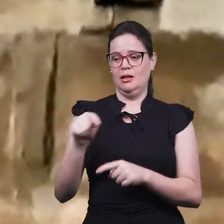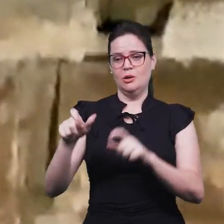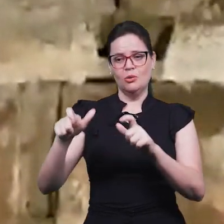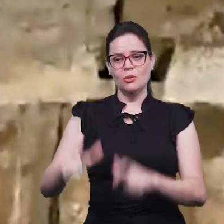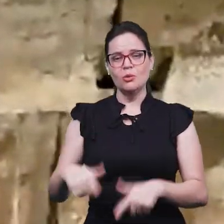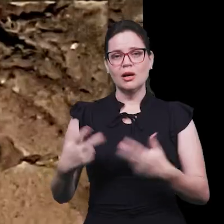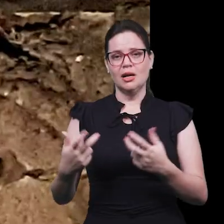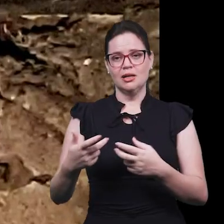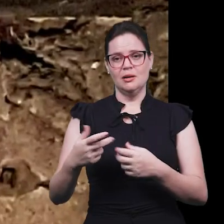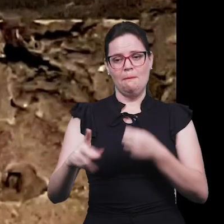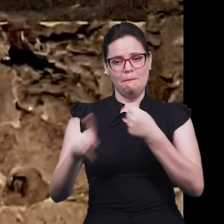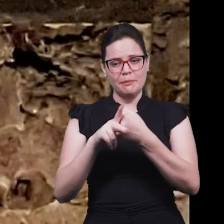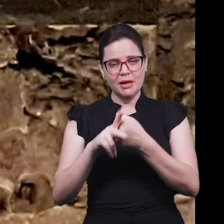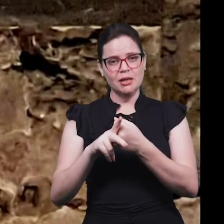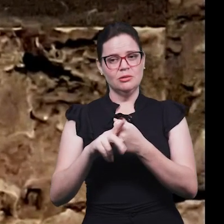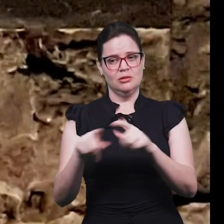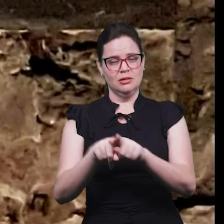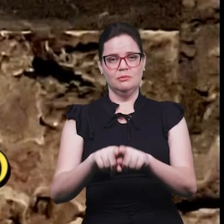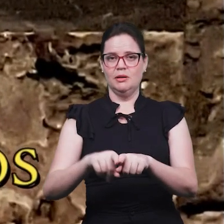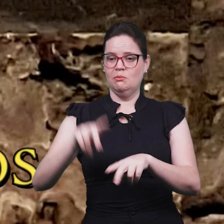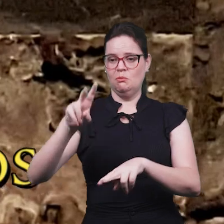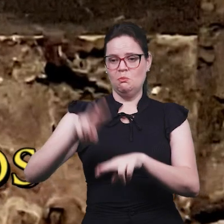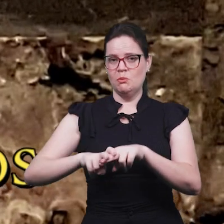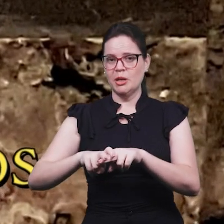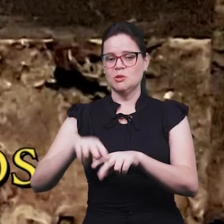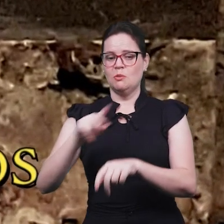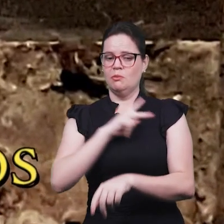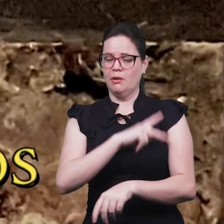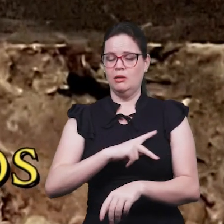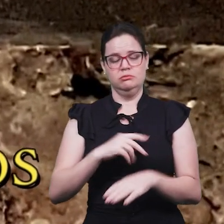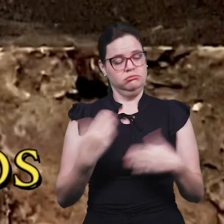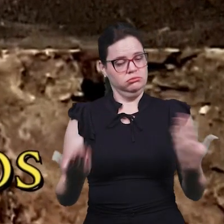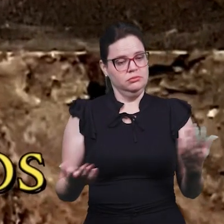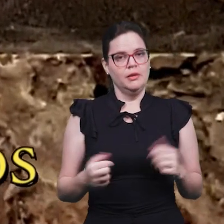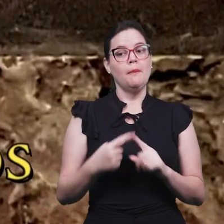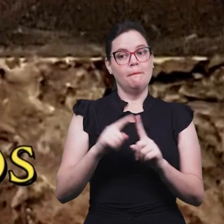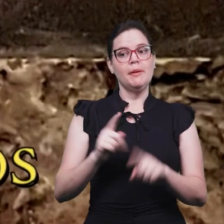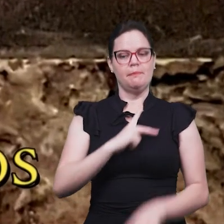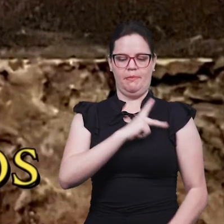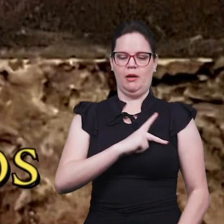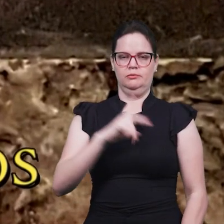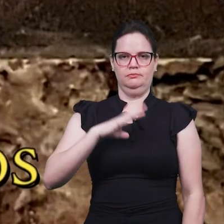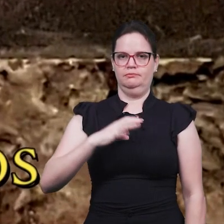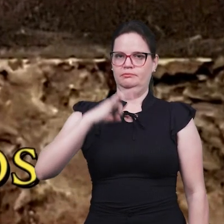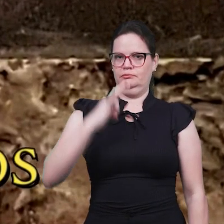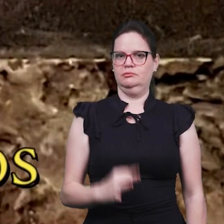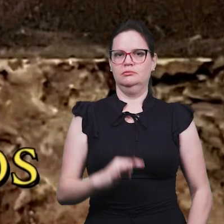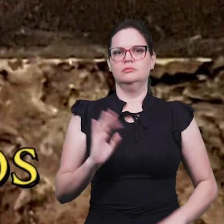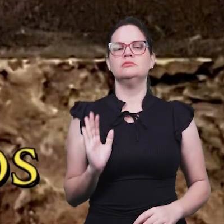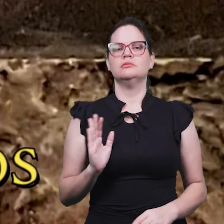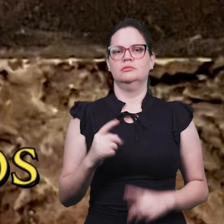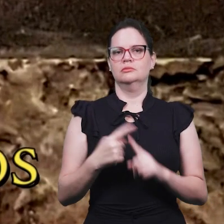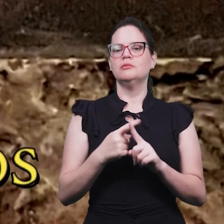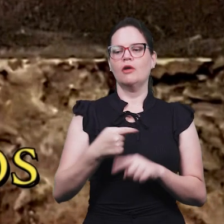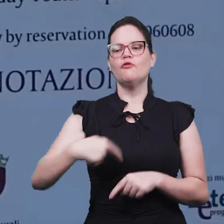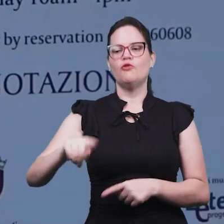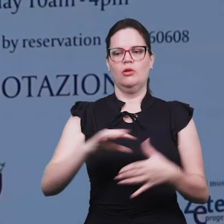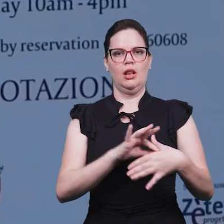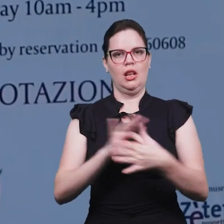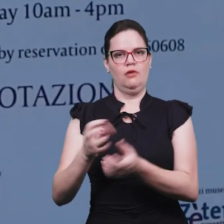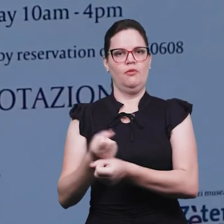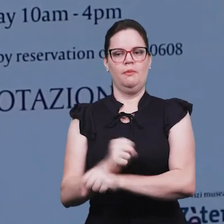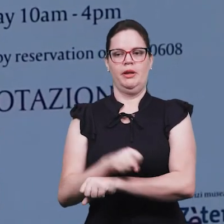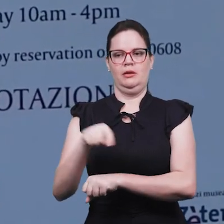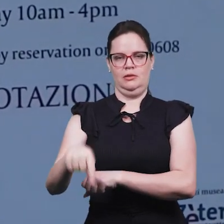prisão de Pedro e Paulo. Agora, que a prisão ali foi de Paulo, isso é certeza.